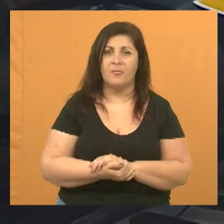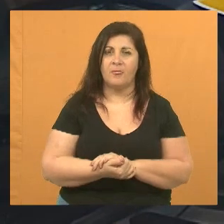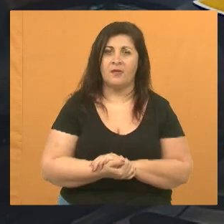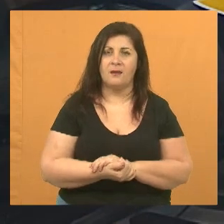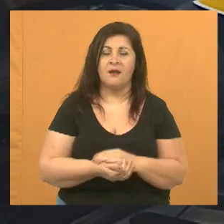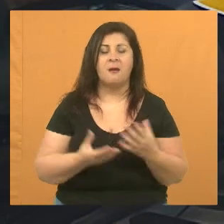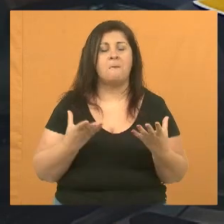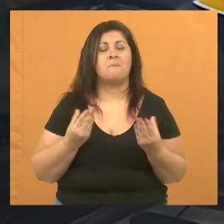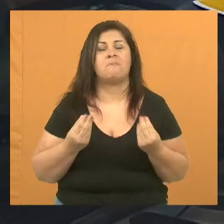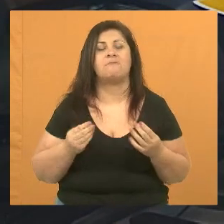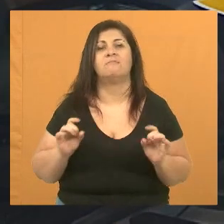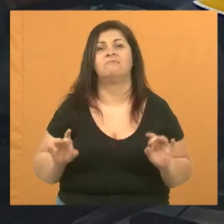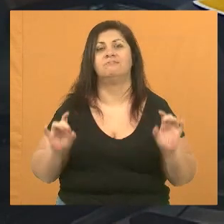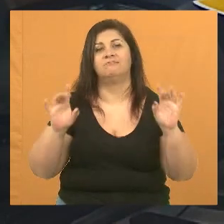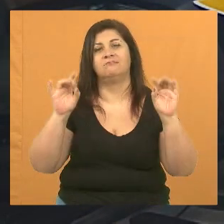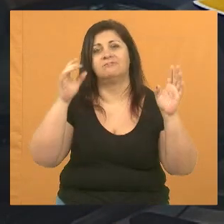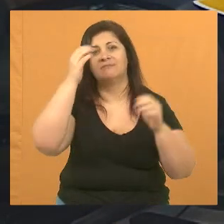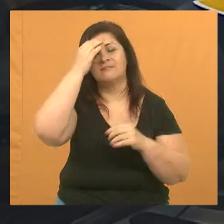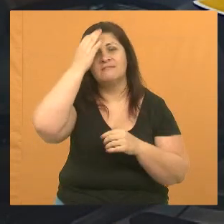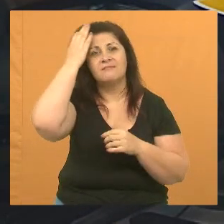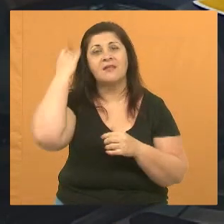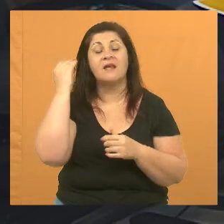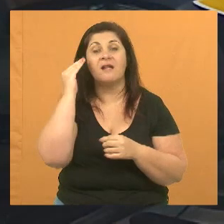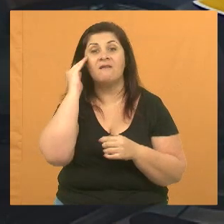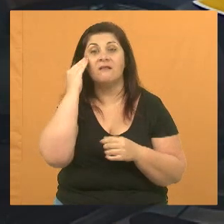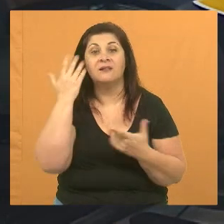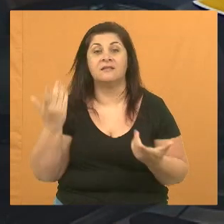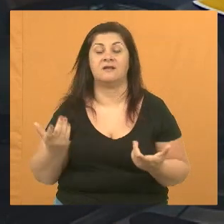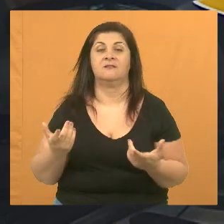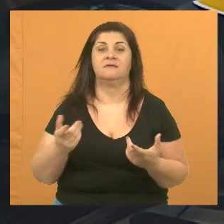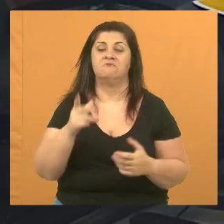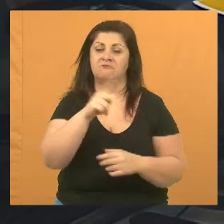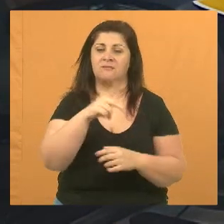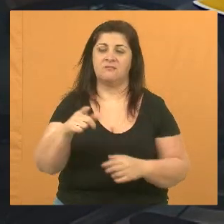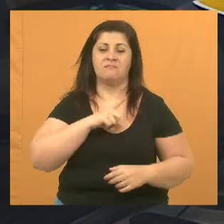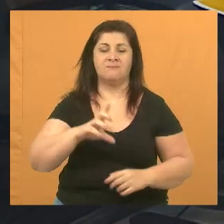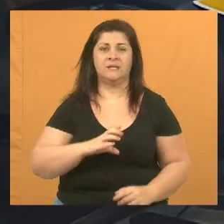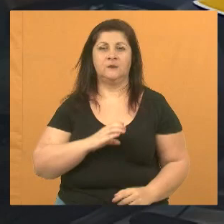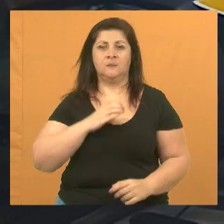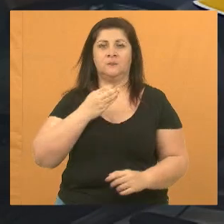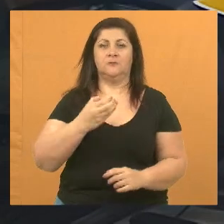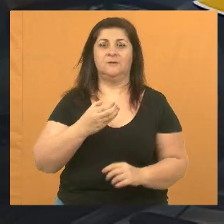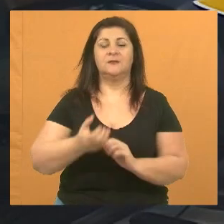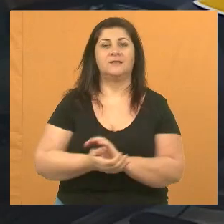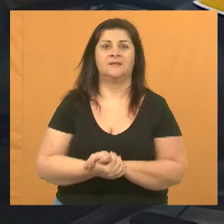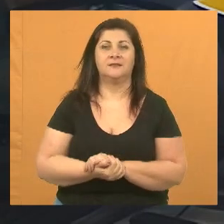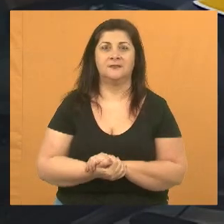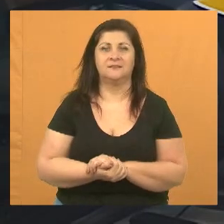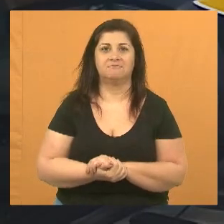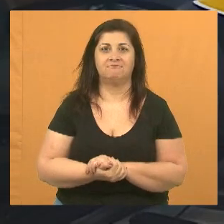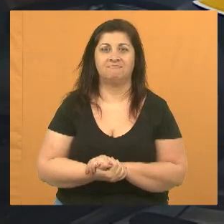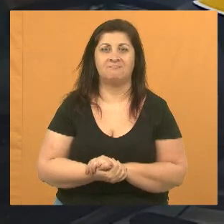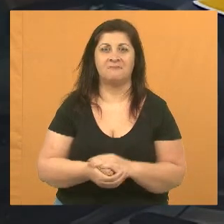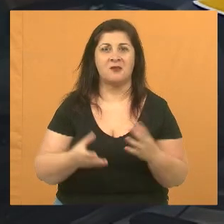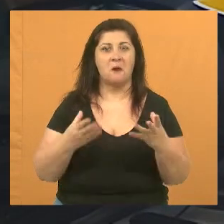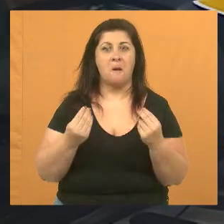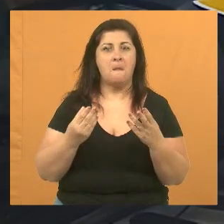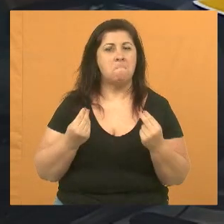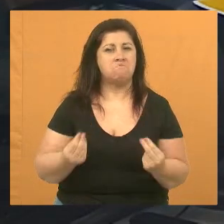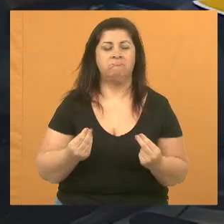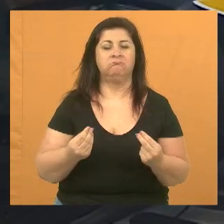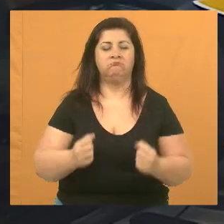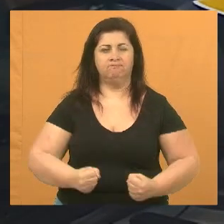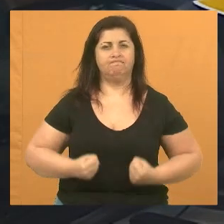Então, é muito especial. Eu entendo que ser professor é ter muita coragem e ter muita